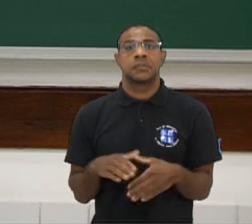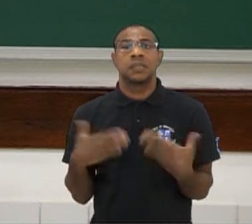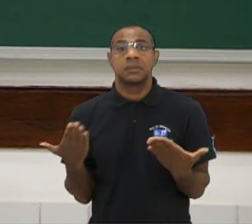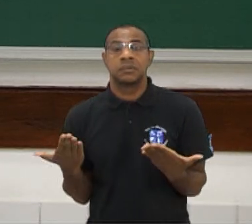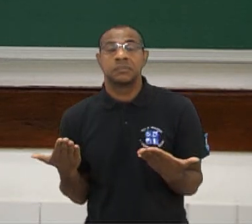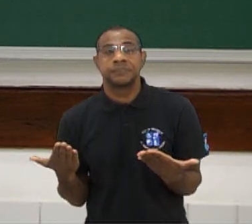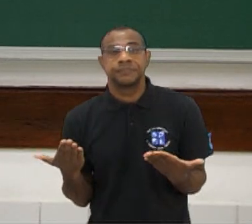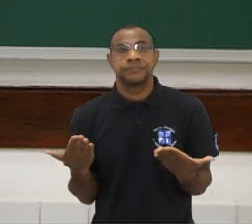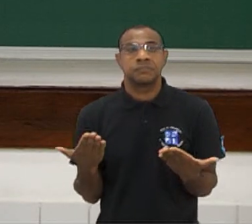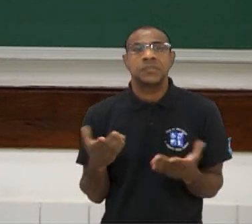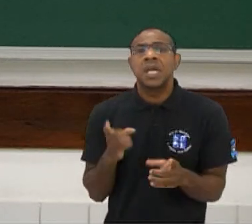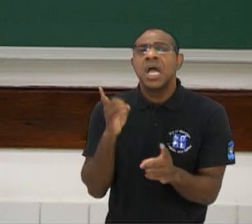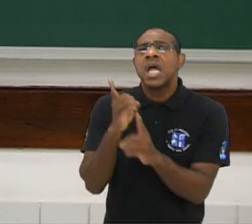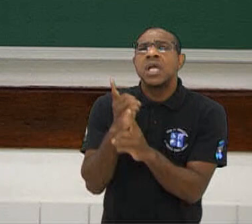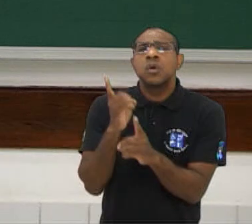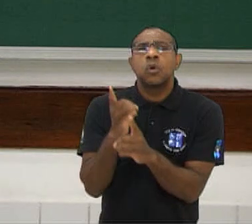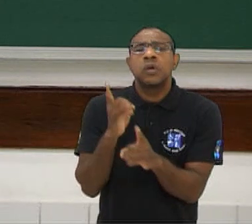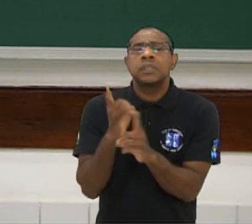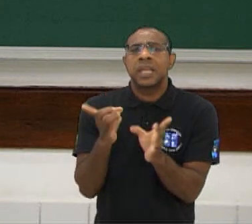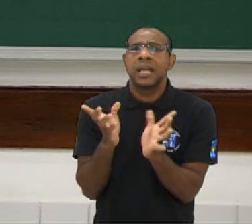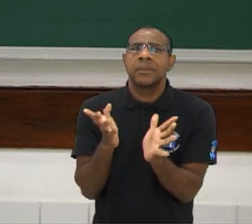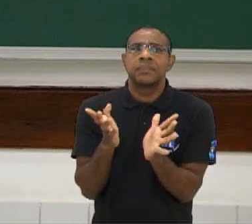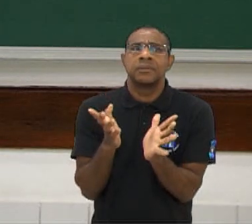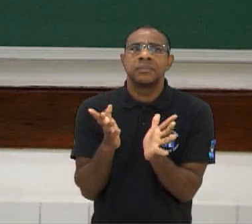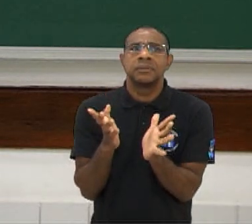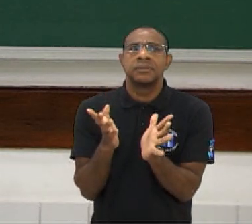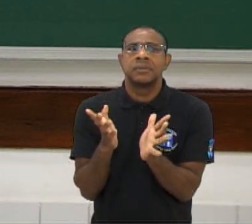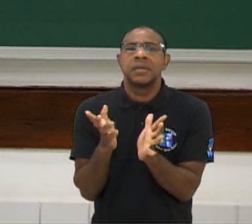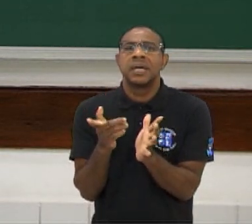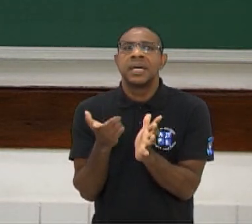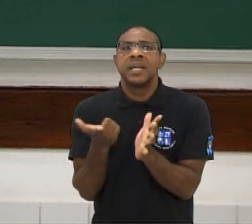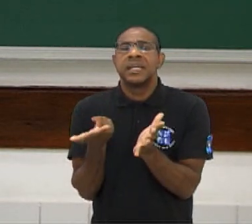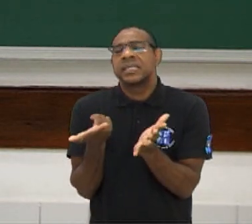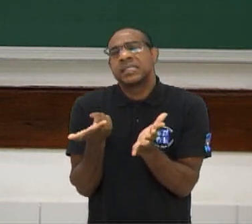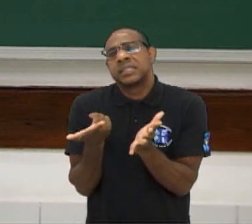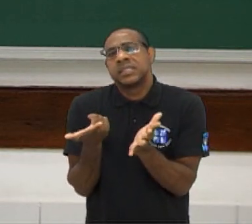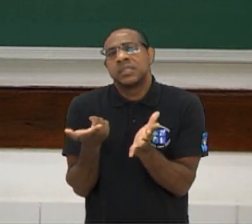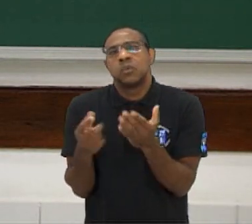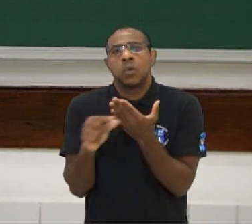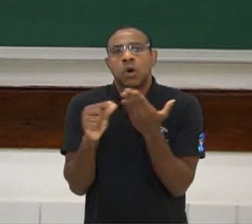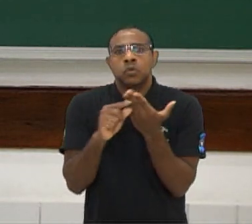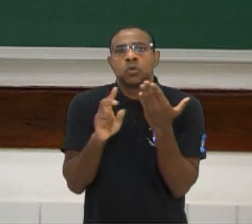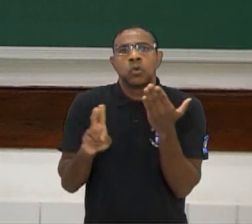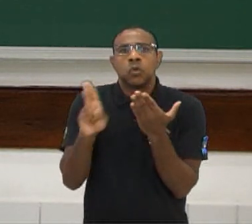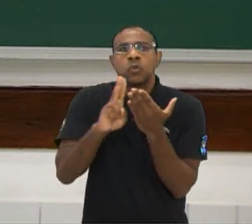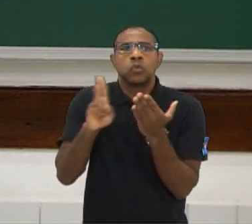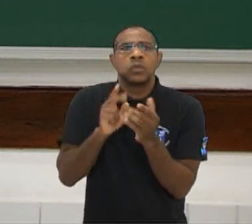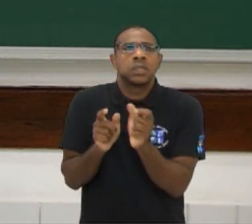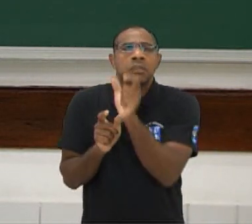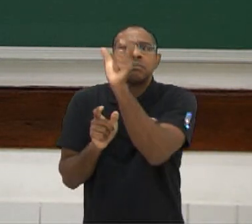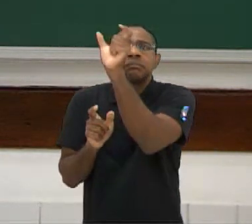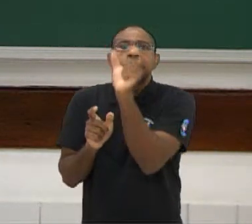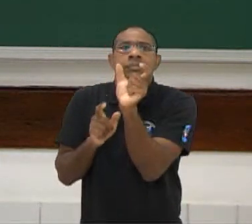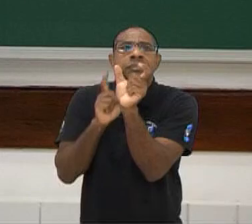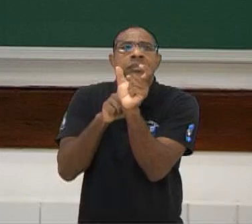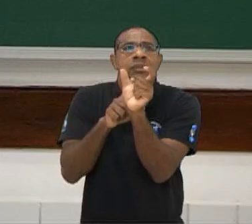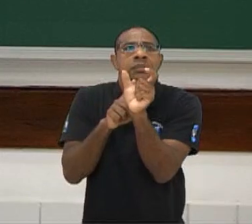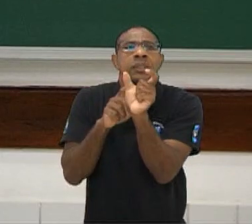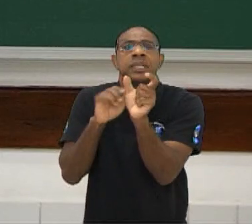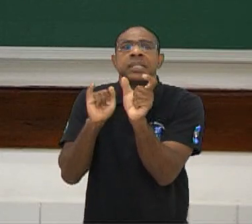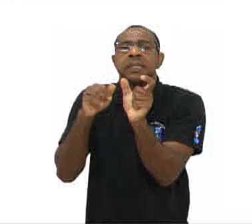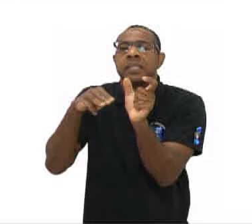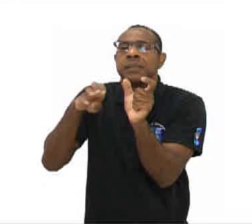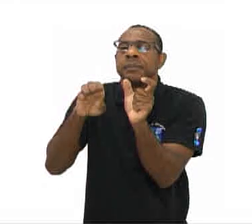Então, pessoal, encontraram aí o argumento que ele utiliza para falar, né, para justificar o